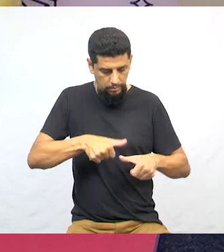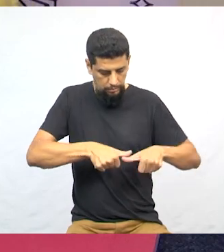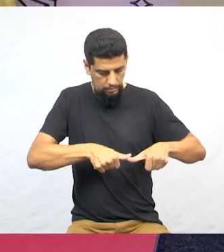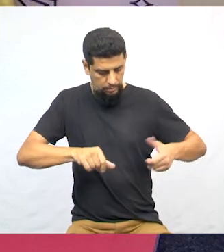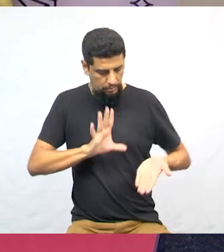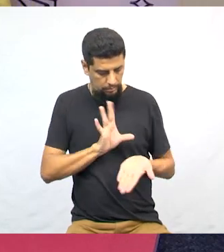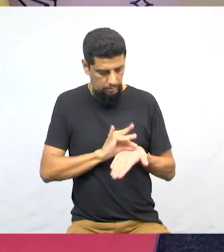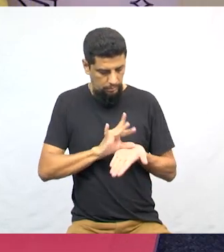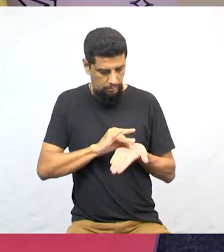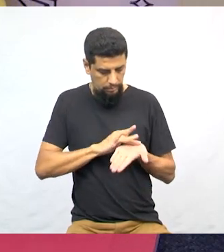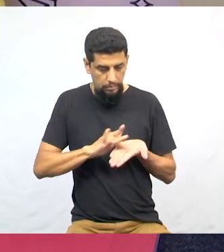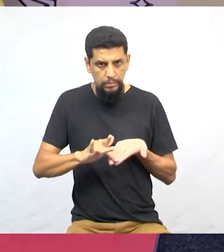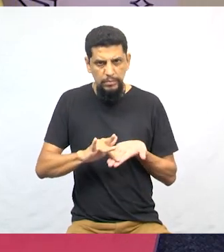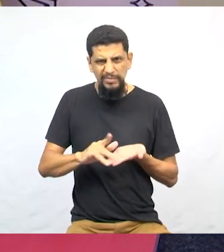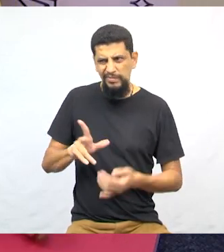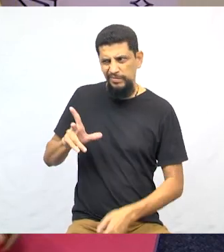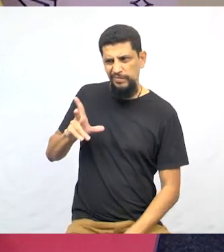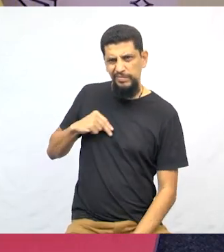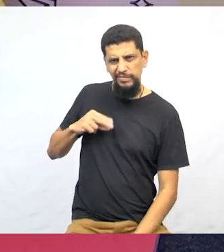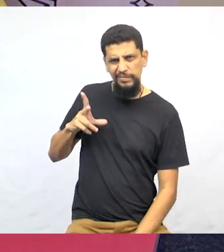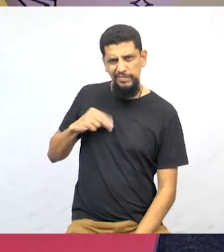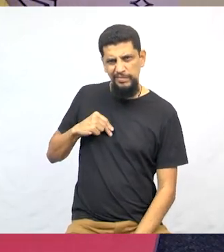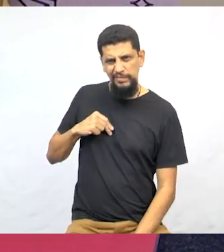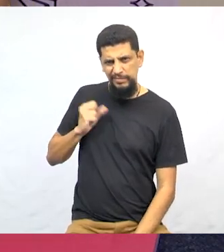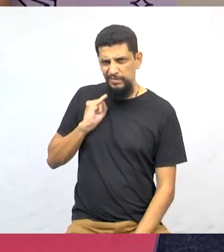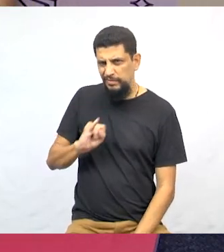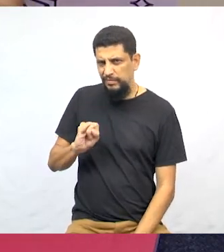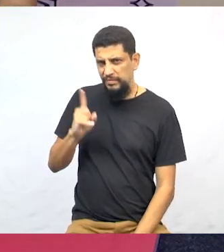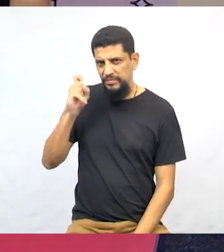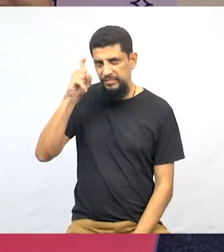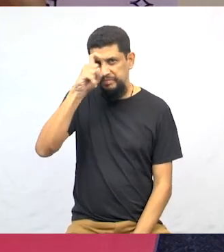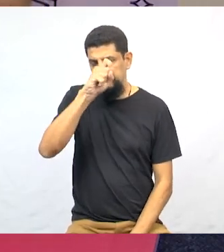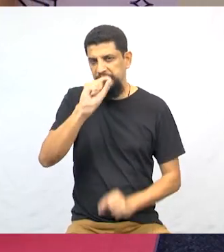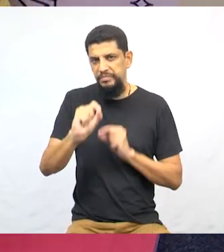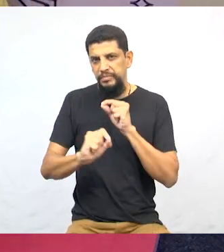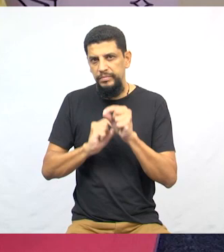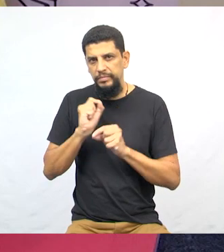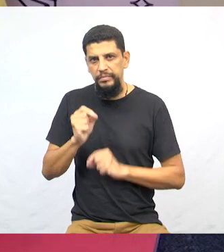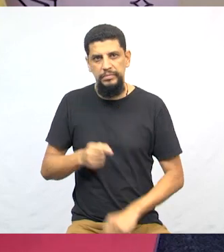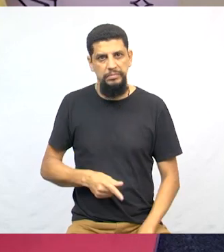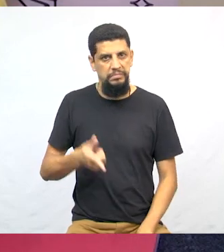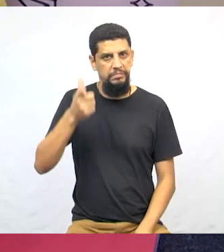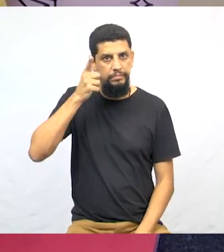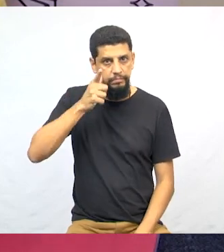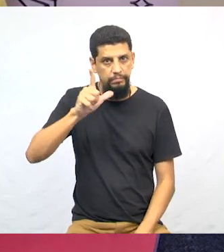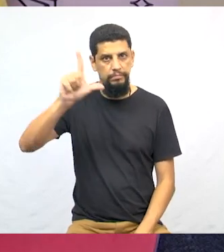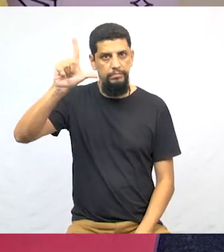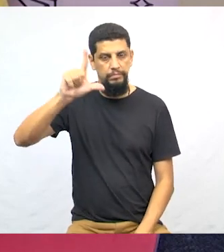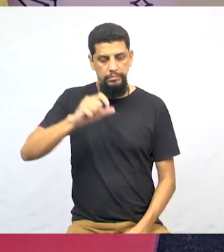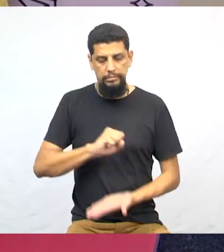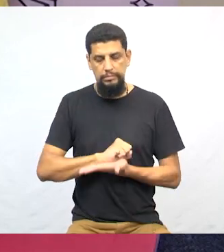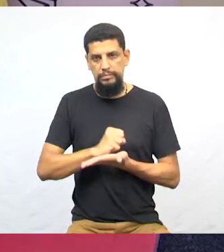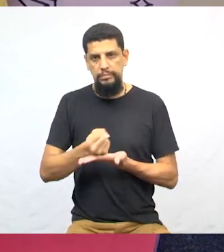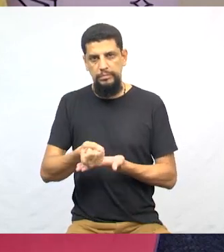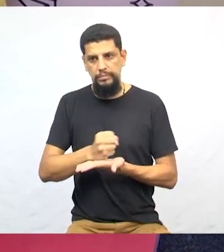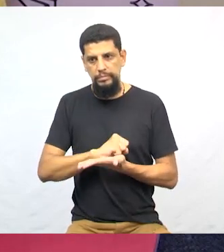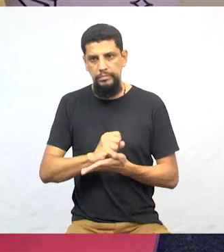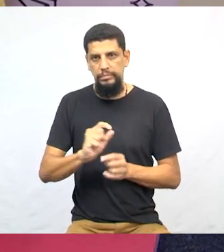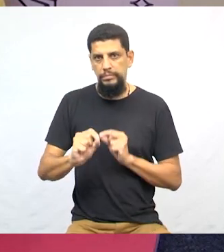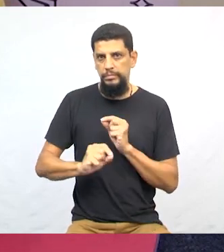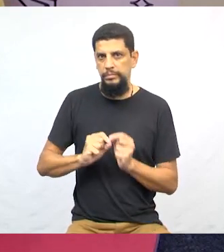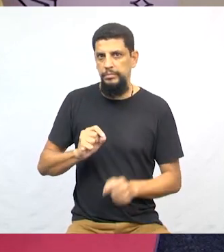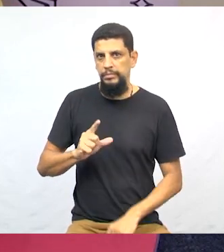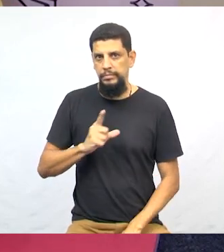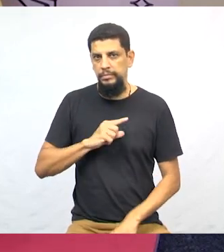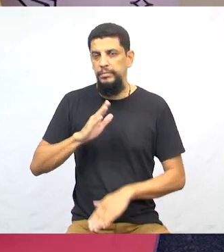coladas ali na fita. Nossa, será que é difícil? Quem será que vai ganhar? Quem será que vai